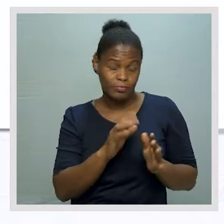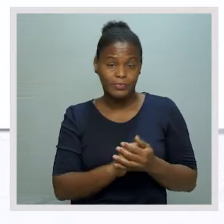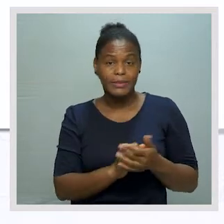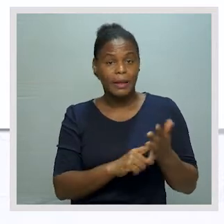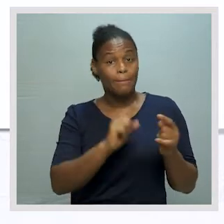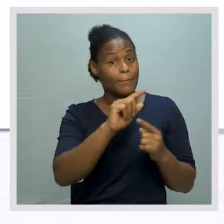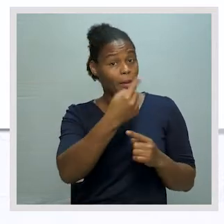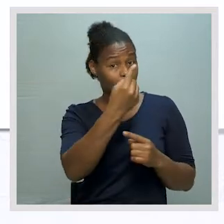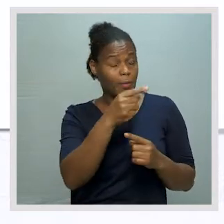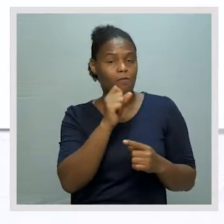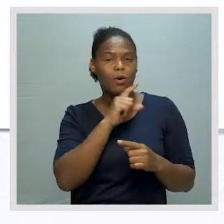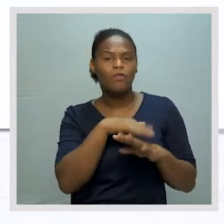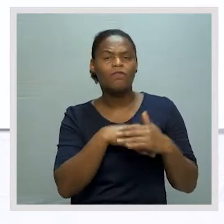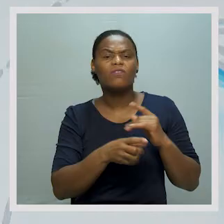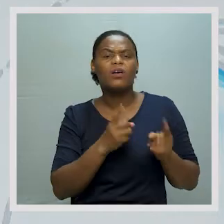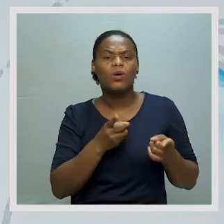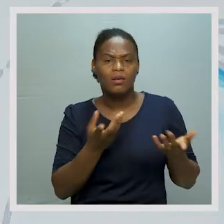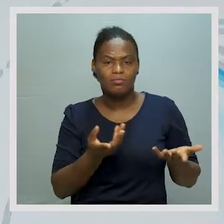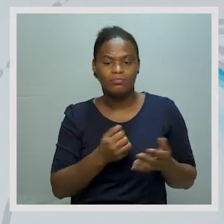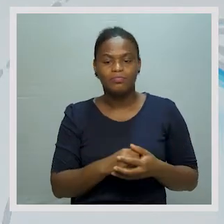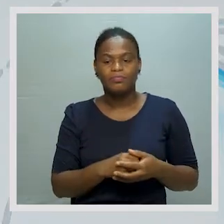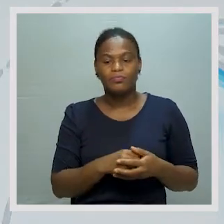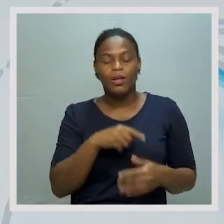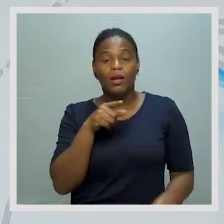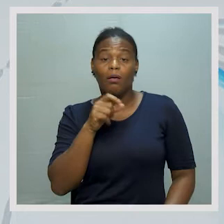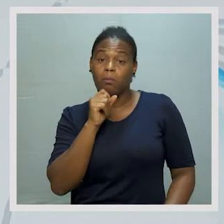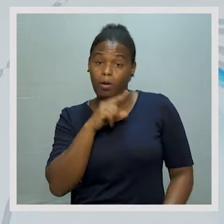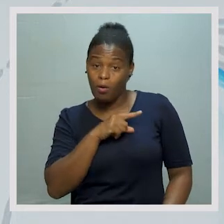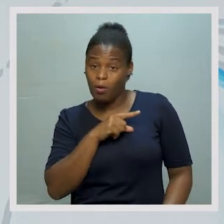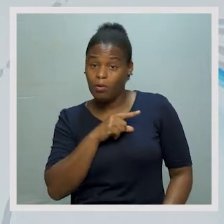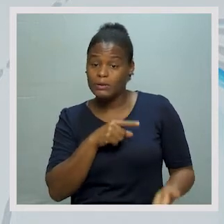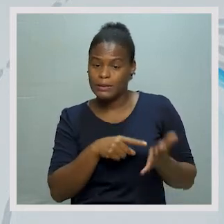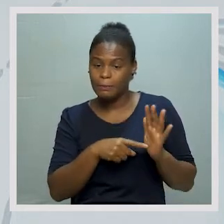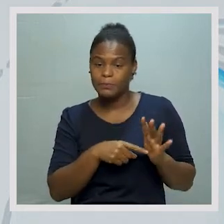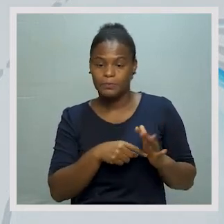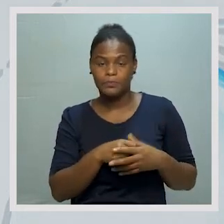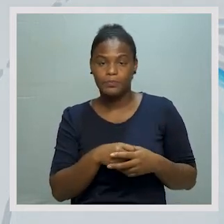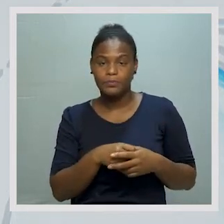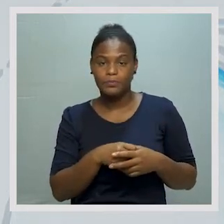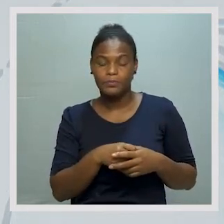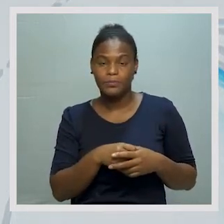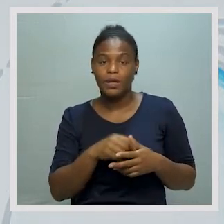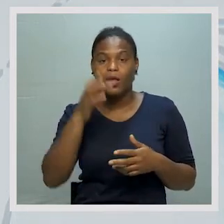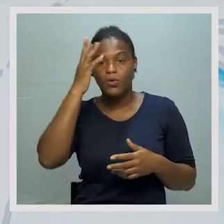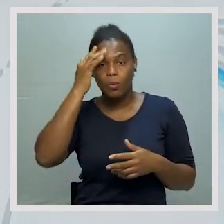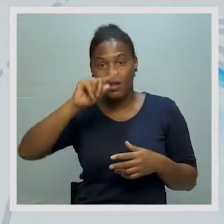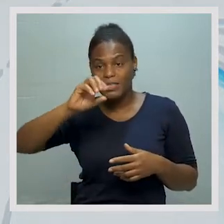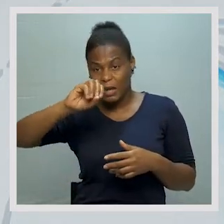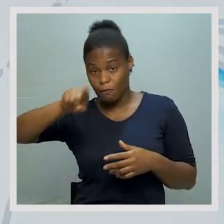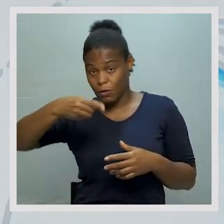primeira opção, o que eu posso fazer? Podes apanhar o número